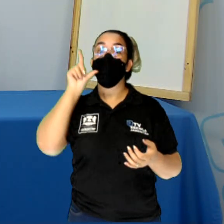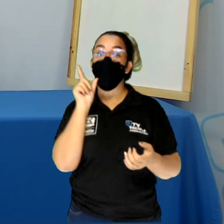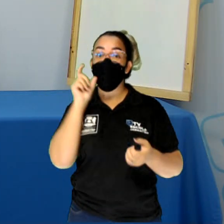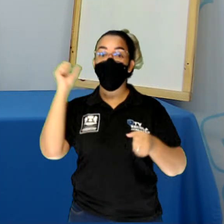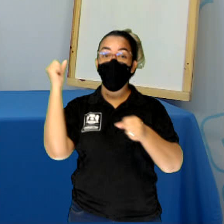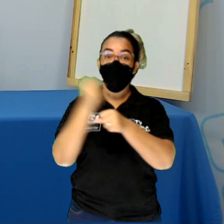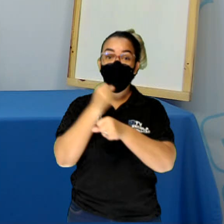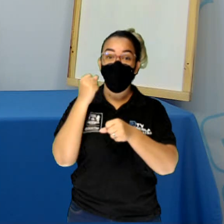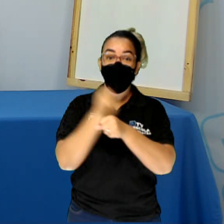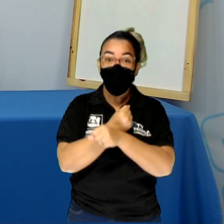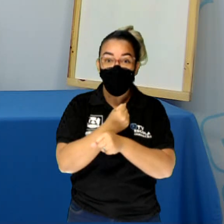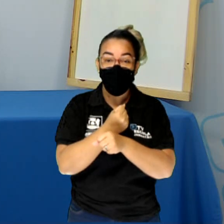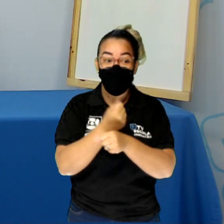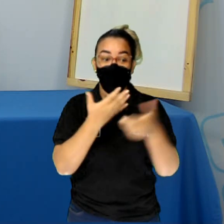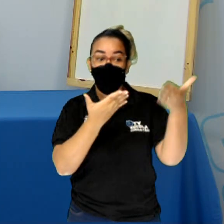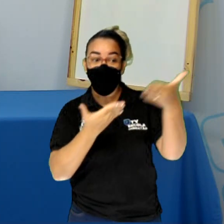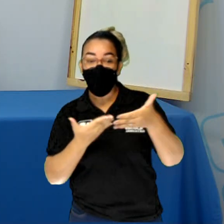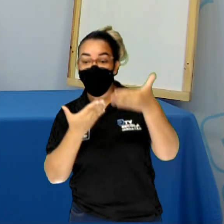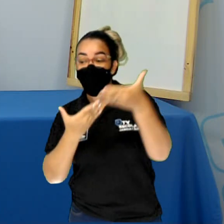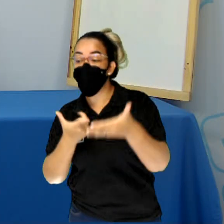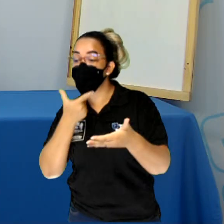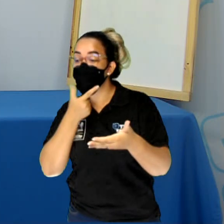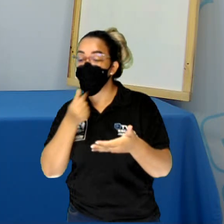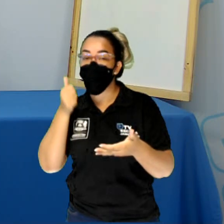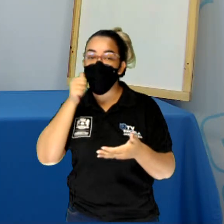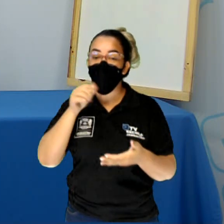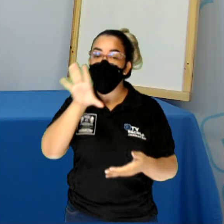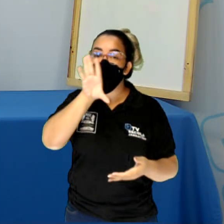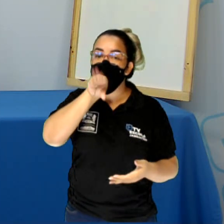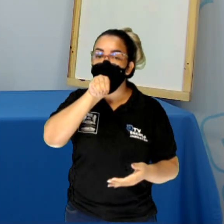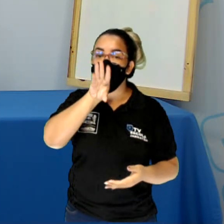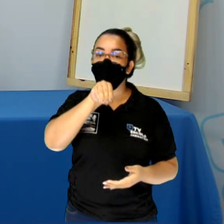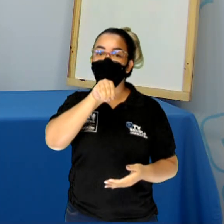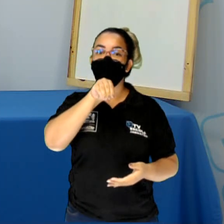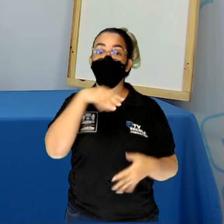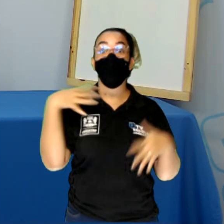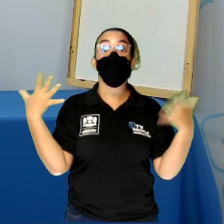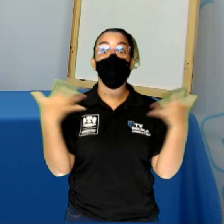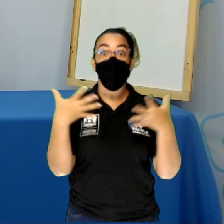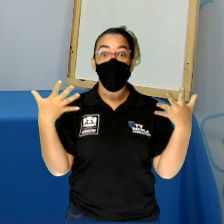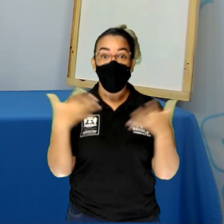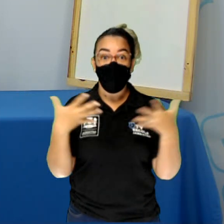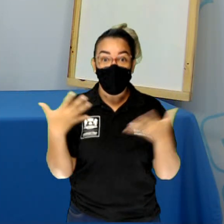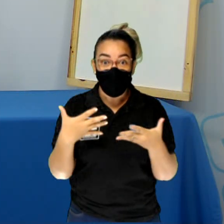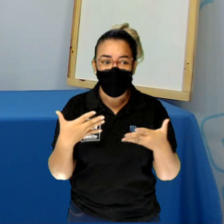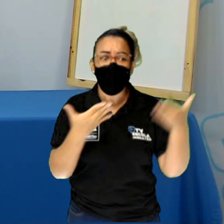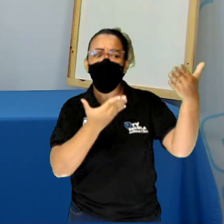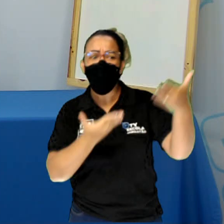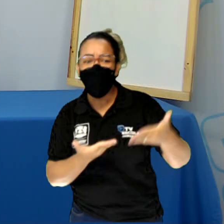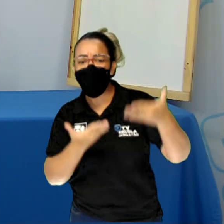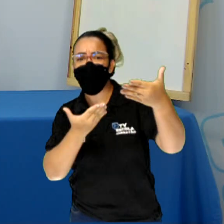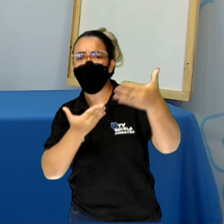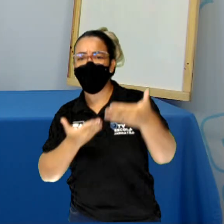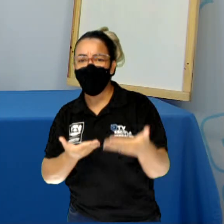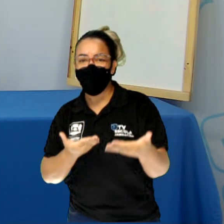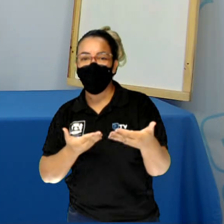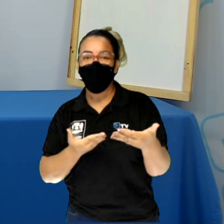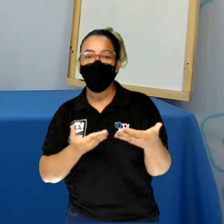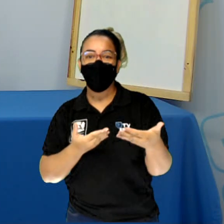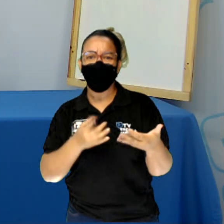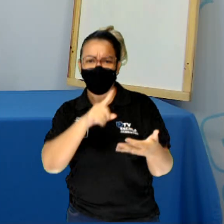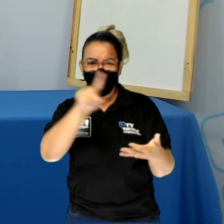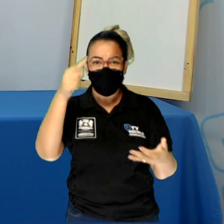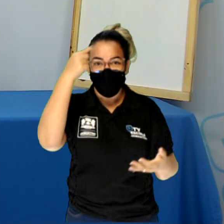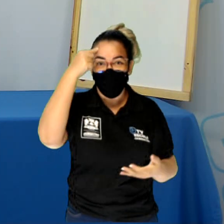o convite de casamento do pato e da pata. E hoje vamos falar sobre os convidados desse casamento.